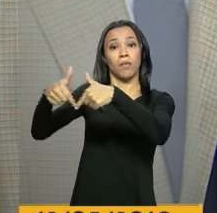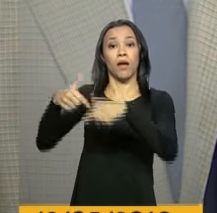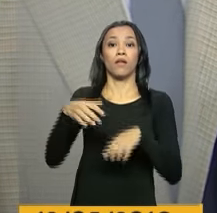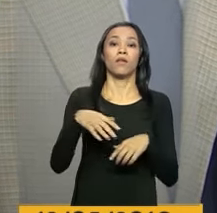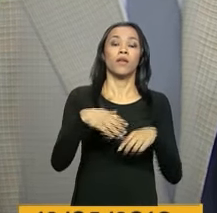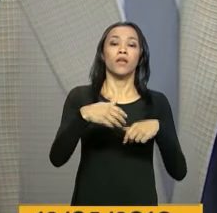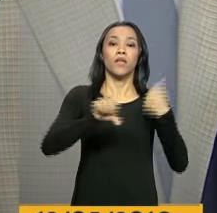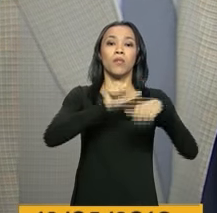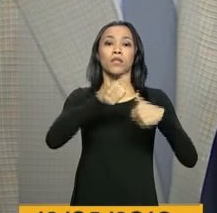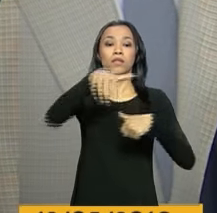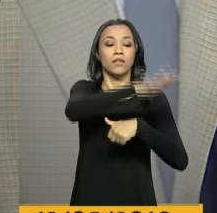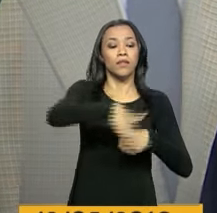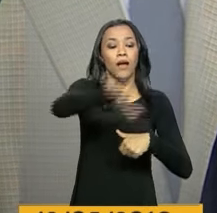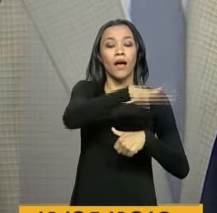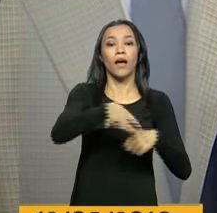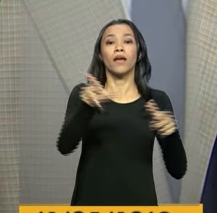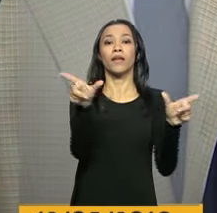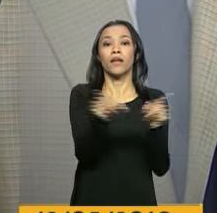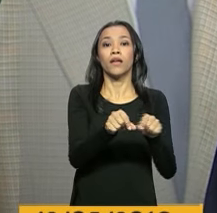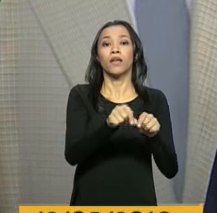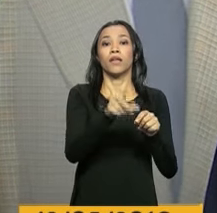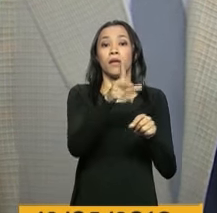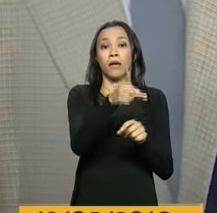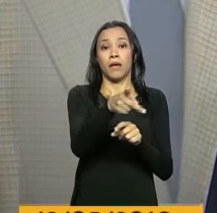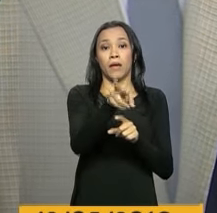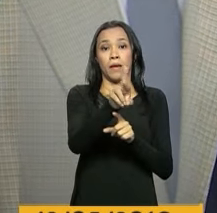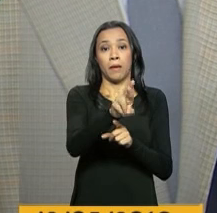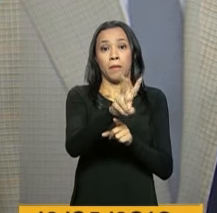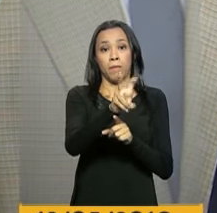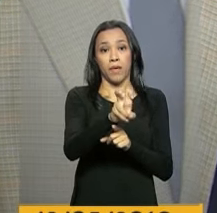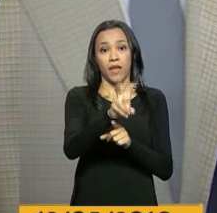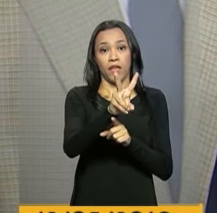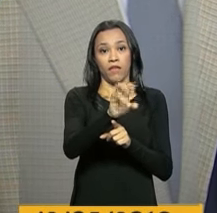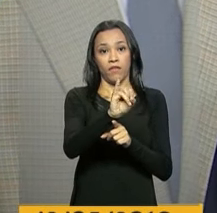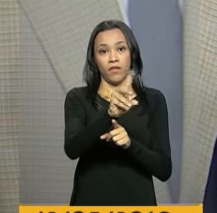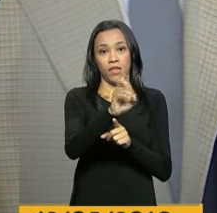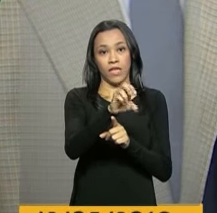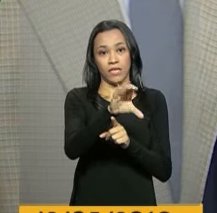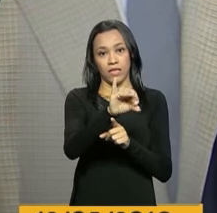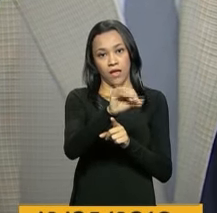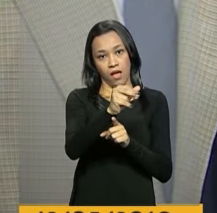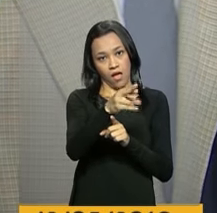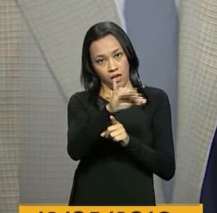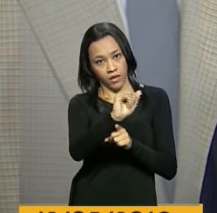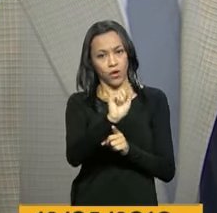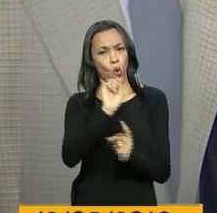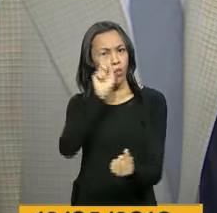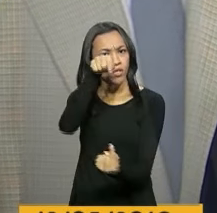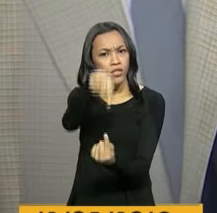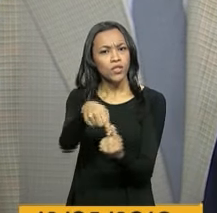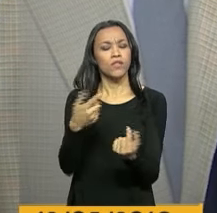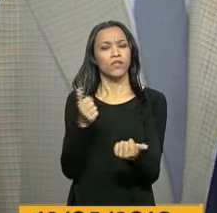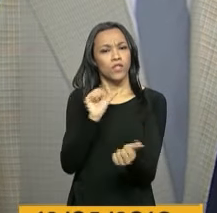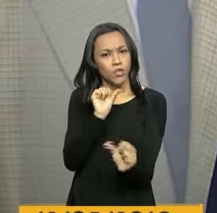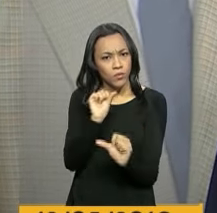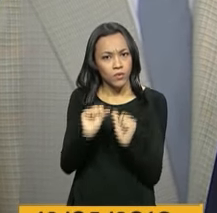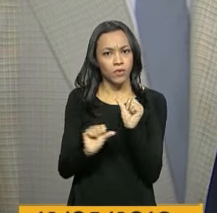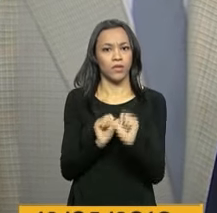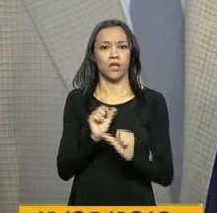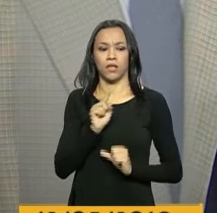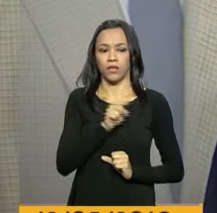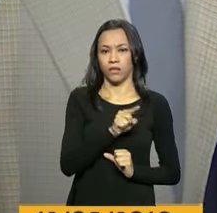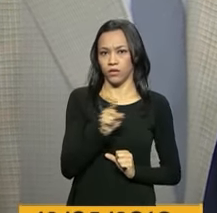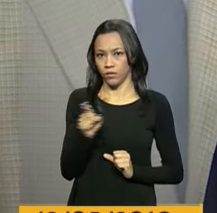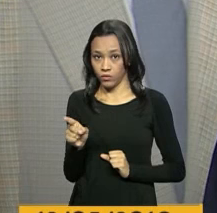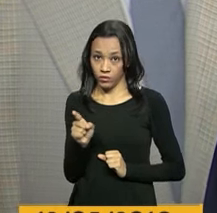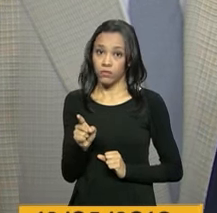previdenciária. A modificação que queremos fazer tem como objetivo, e só se este objetivo